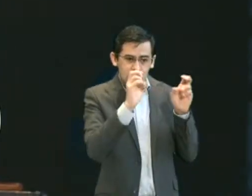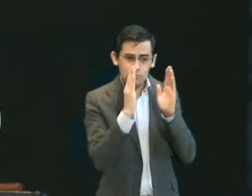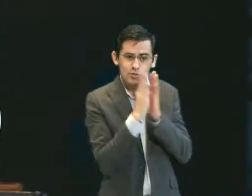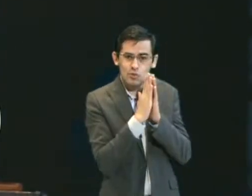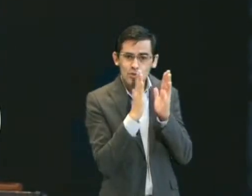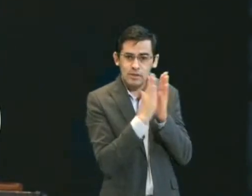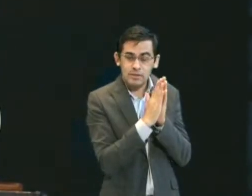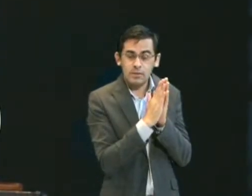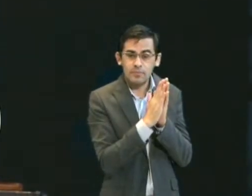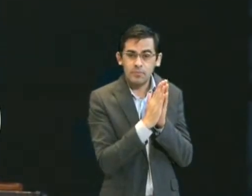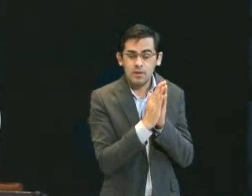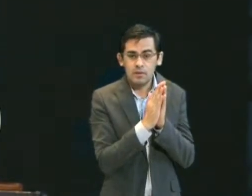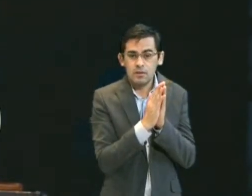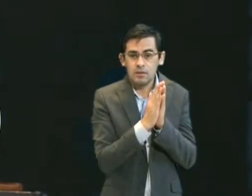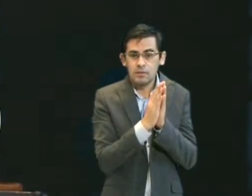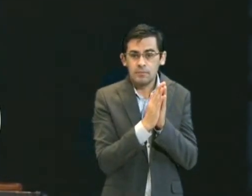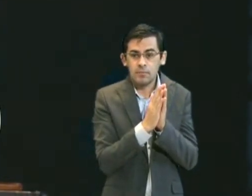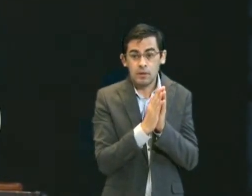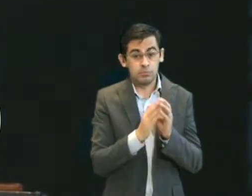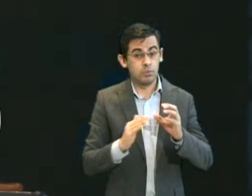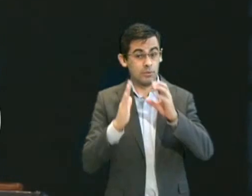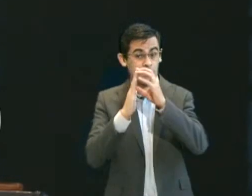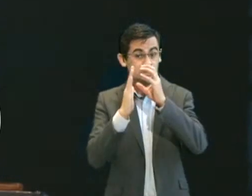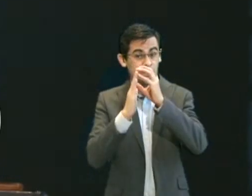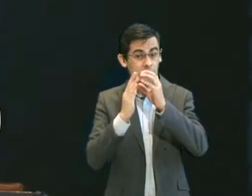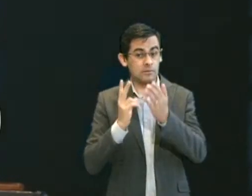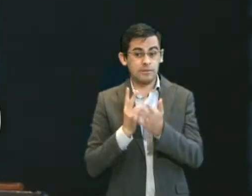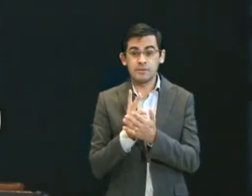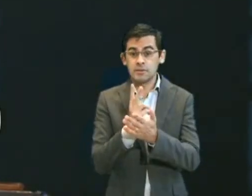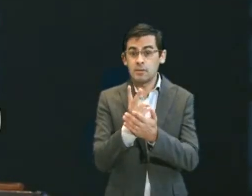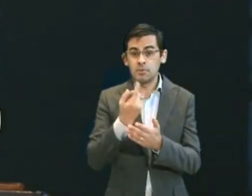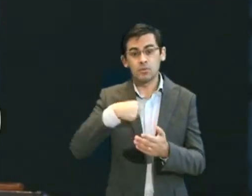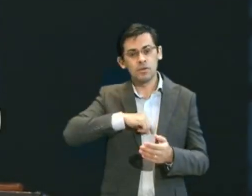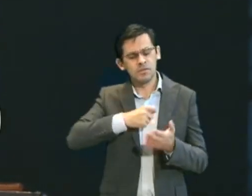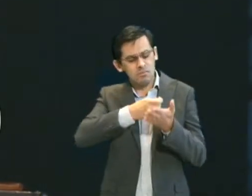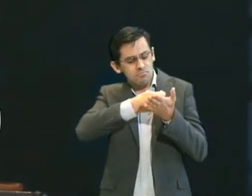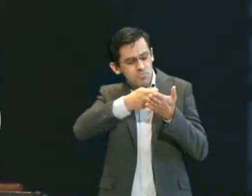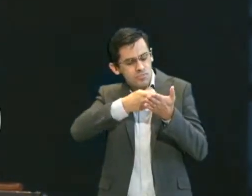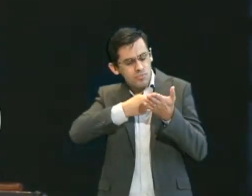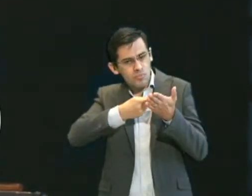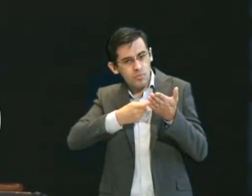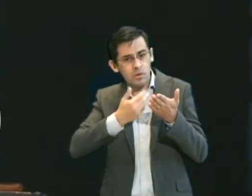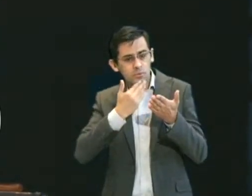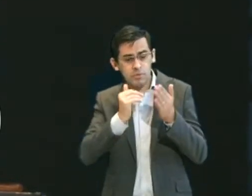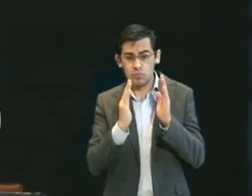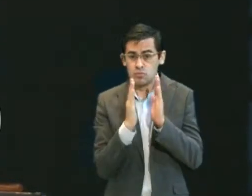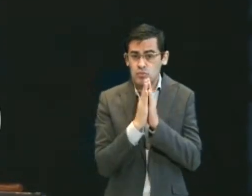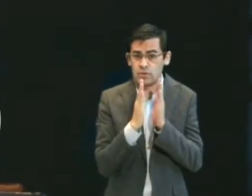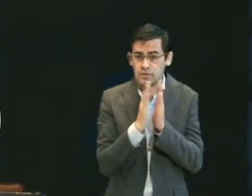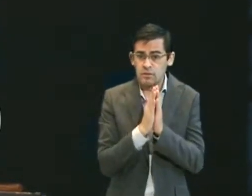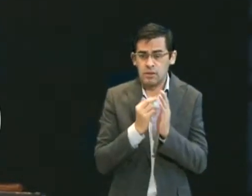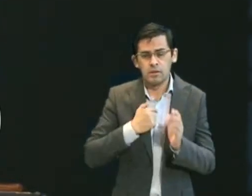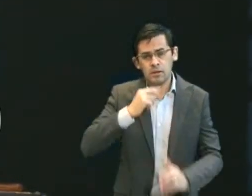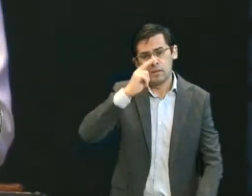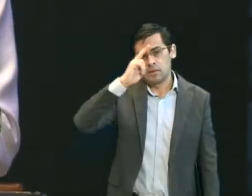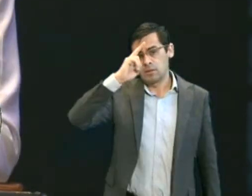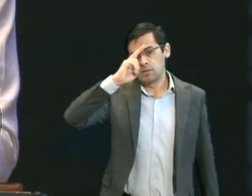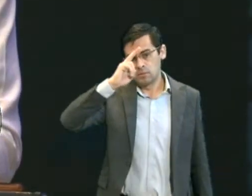oração. A gente tinha, na nossa célula, sempre teve esse hábito de anotar os pedidos de oração. E eu